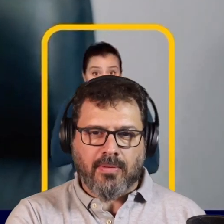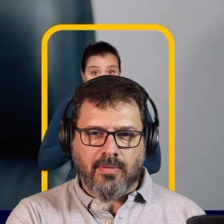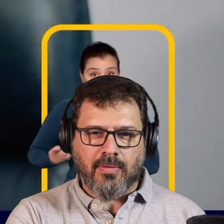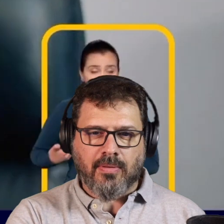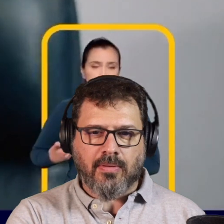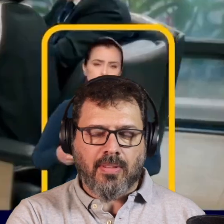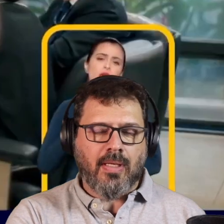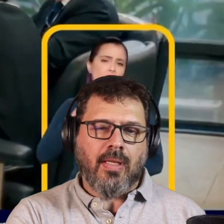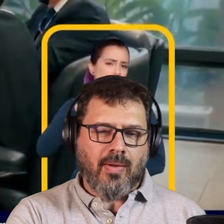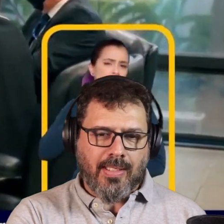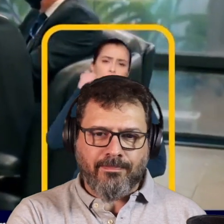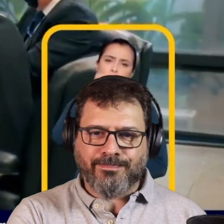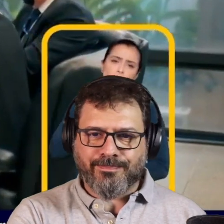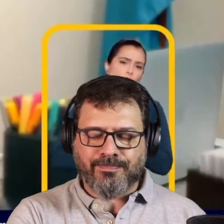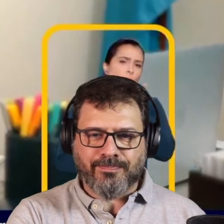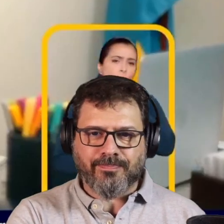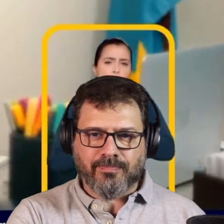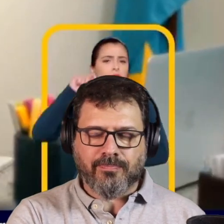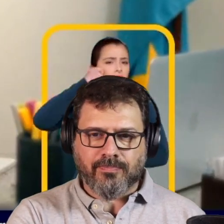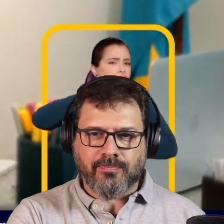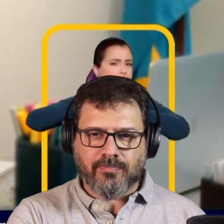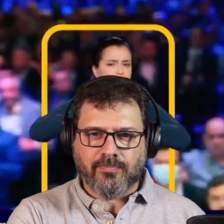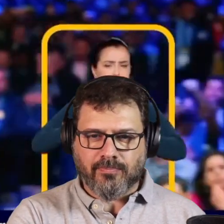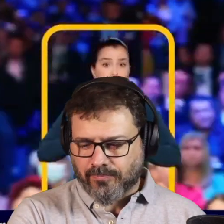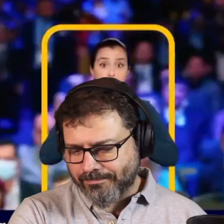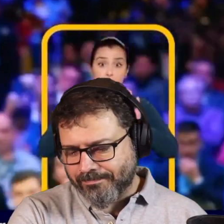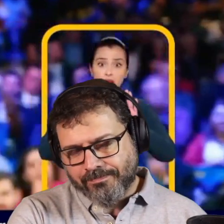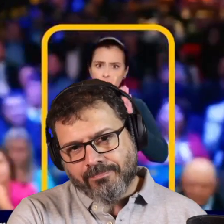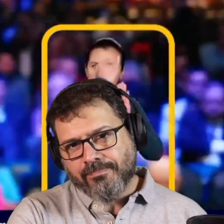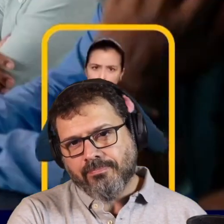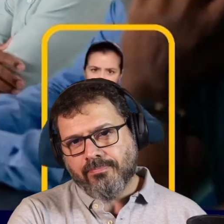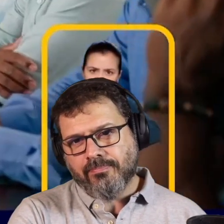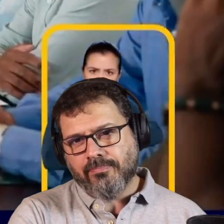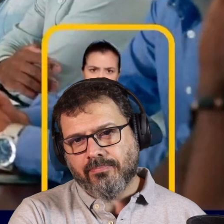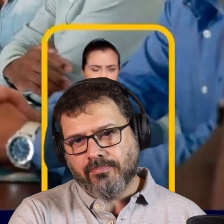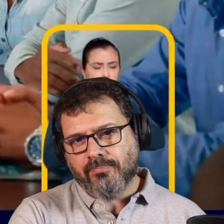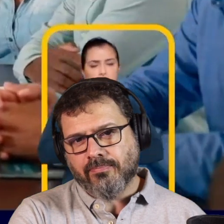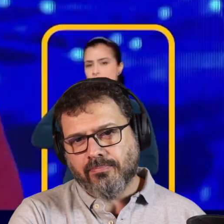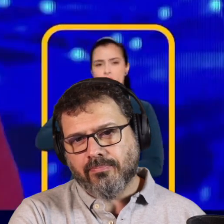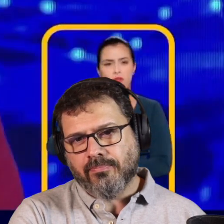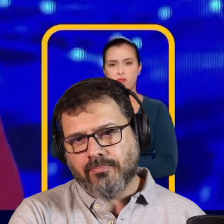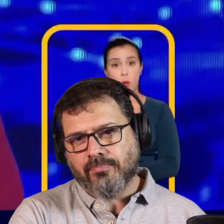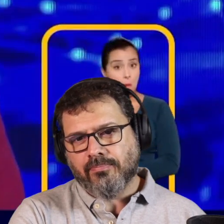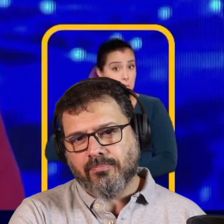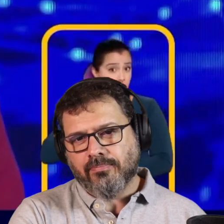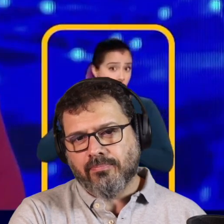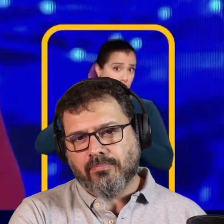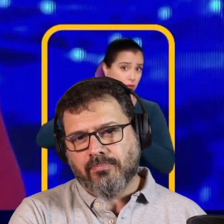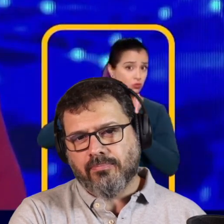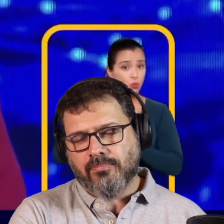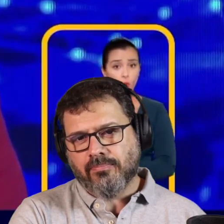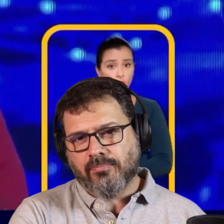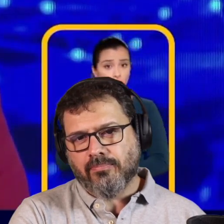meu ministério terá paridade de mulheres e homens terá negros, mas não terá ninguém envolvido em escândalo